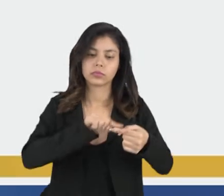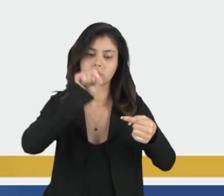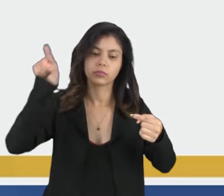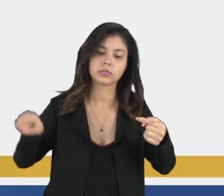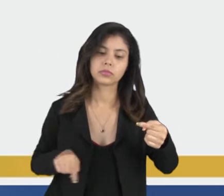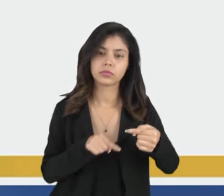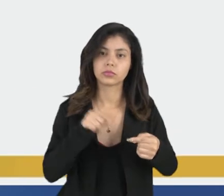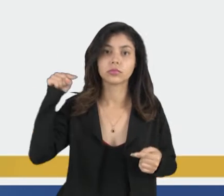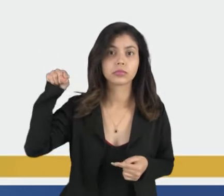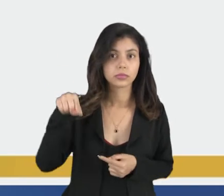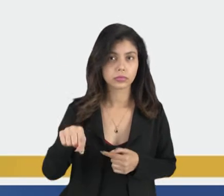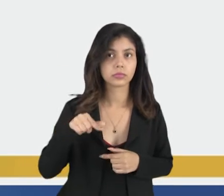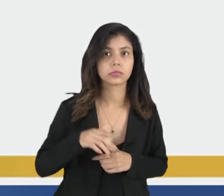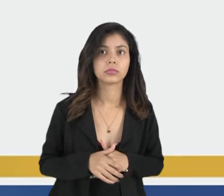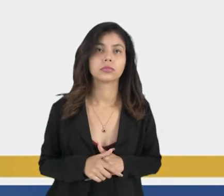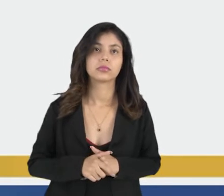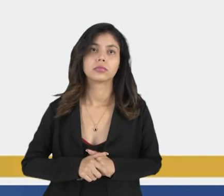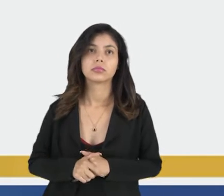tá?